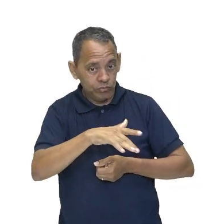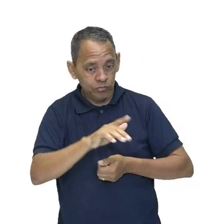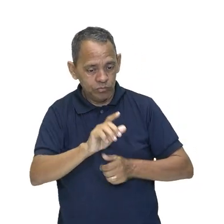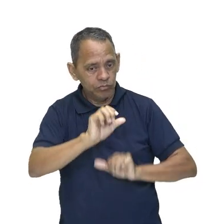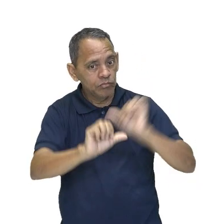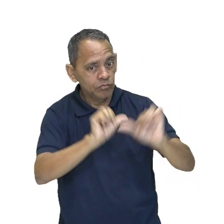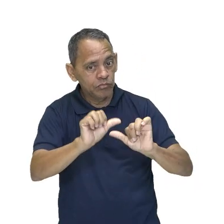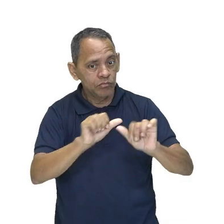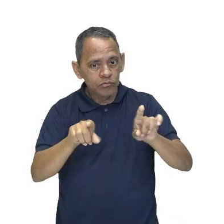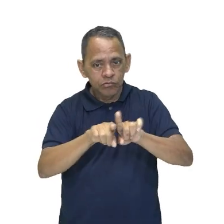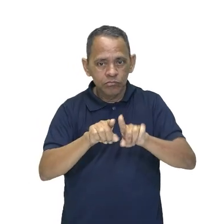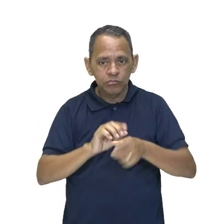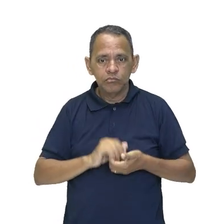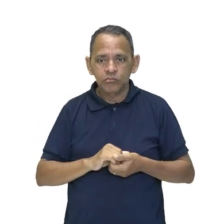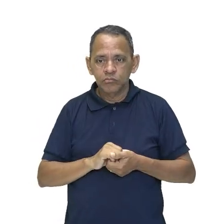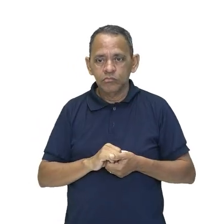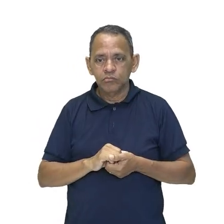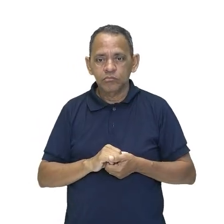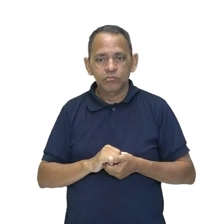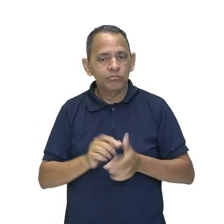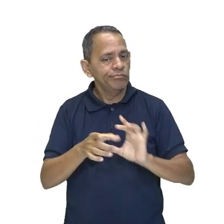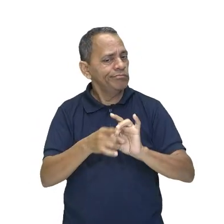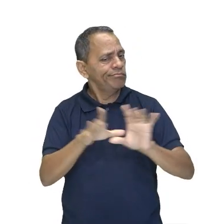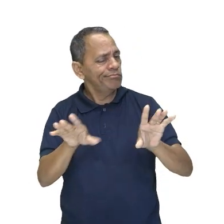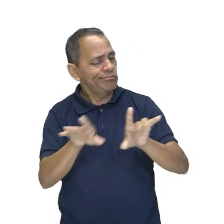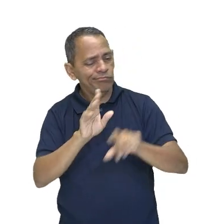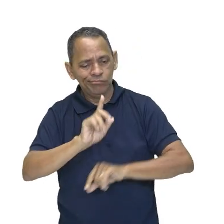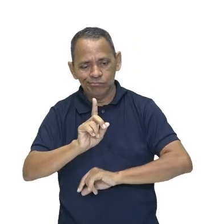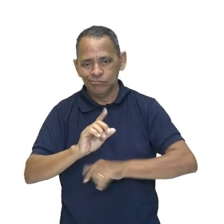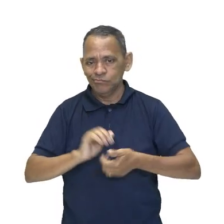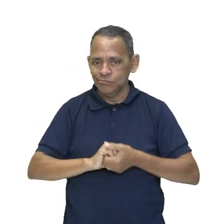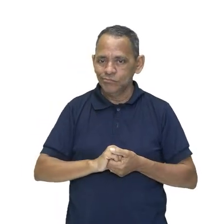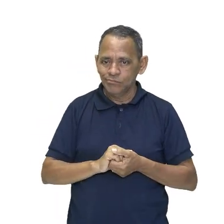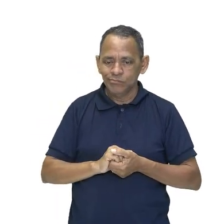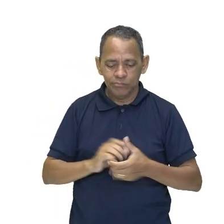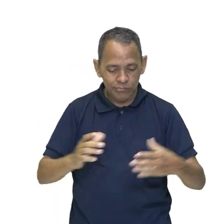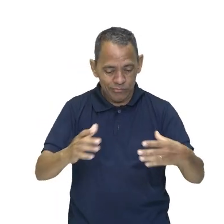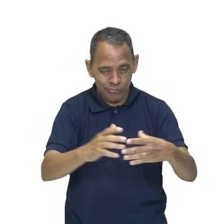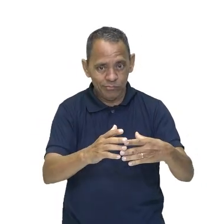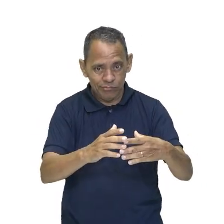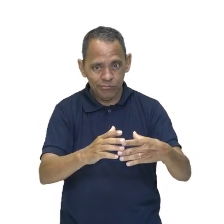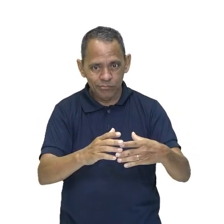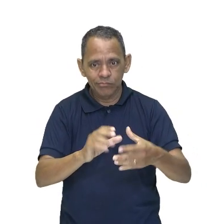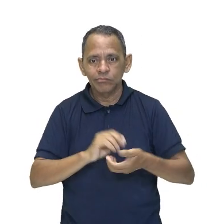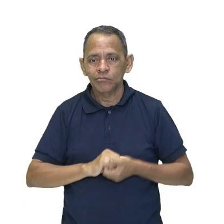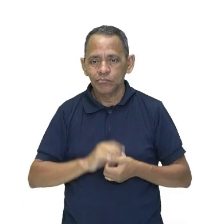modifica, não permitindo mais a formação de um complexo enzima-substrato.